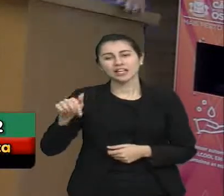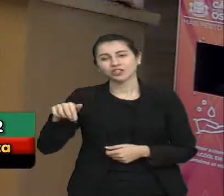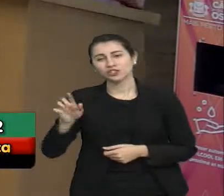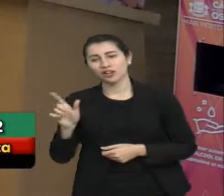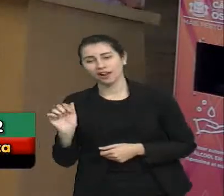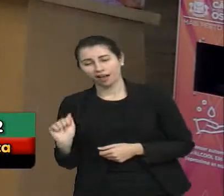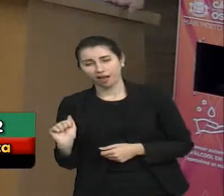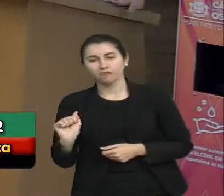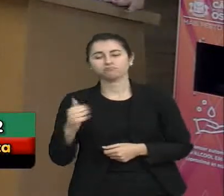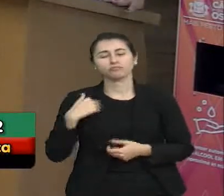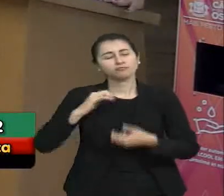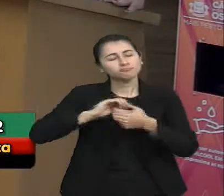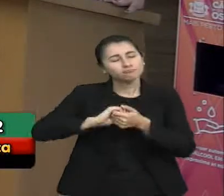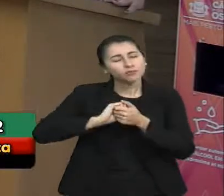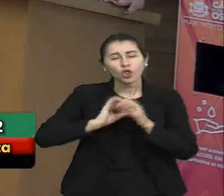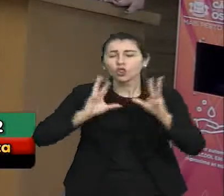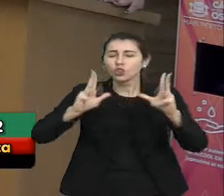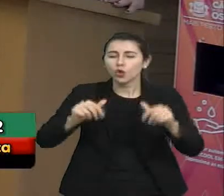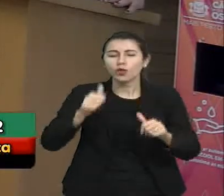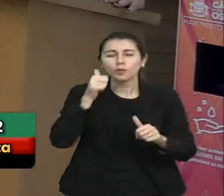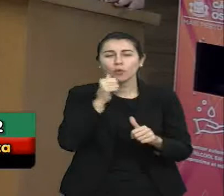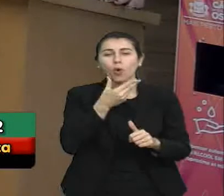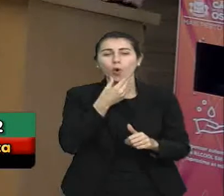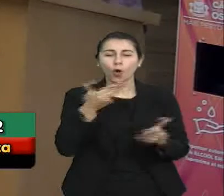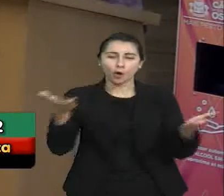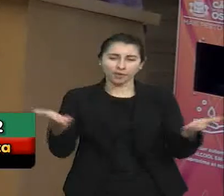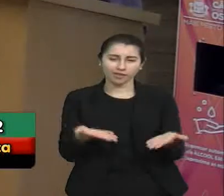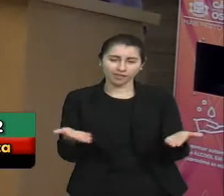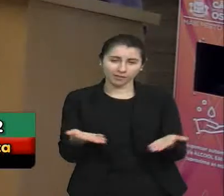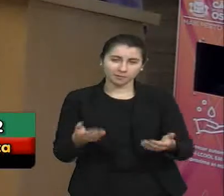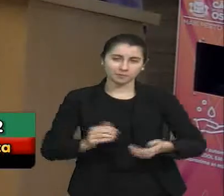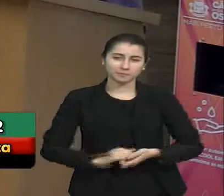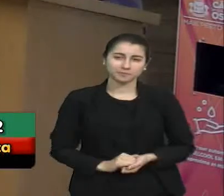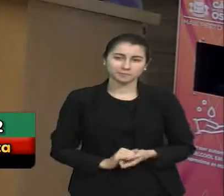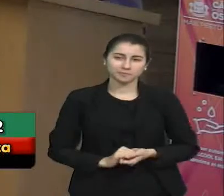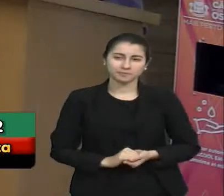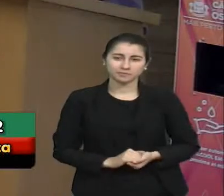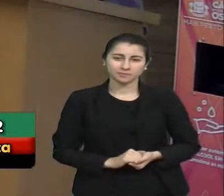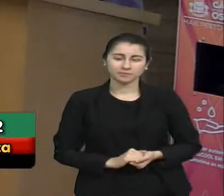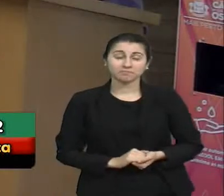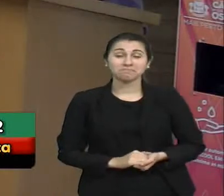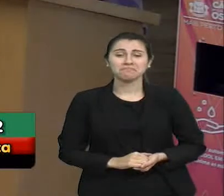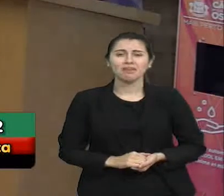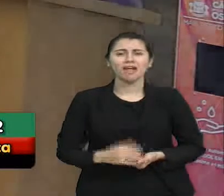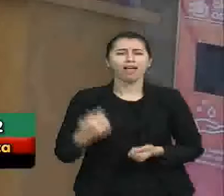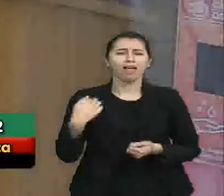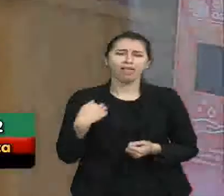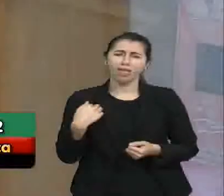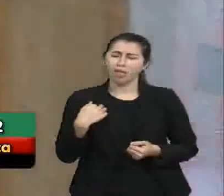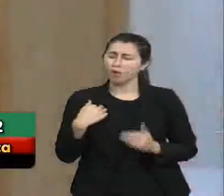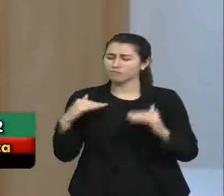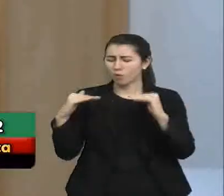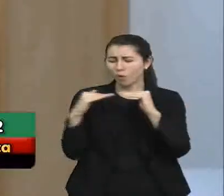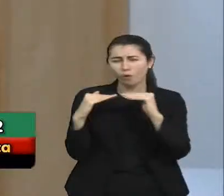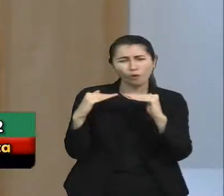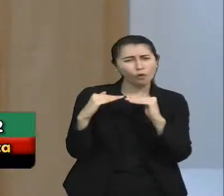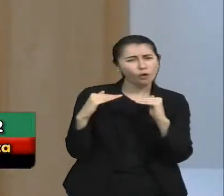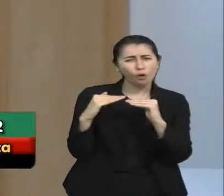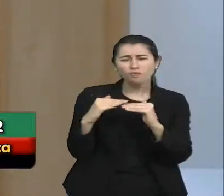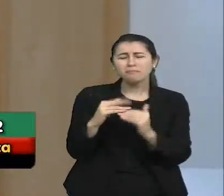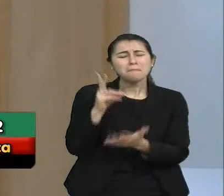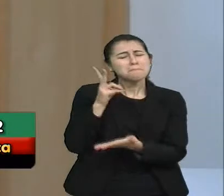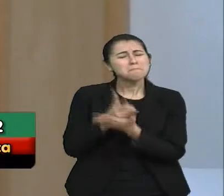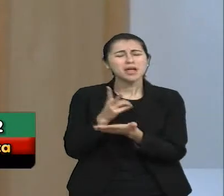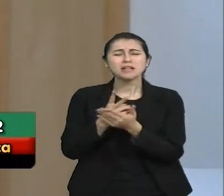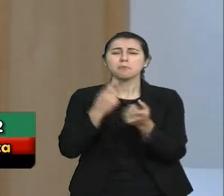Saúdo a todas, todos e todes, gente. E eu compartilho da mesma preocupação da Mazé